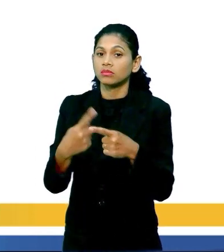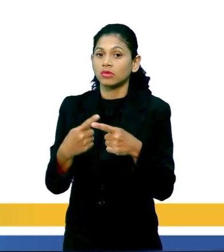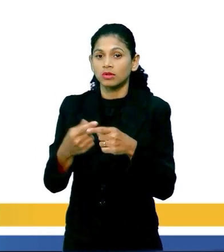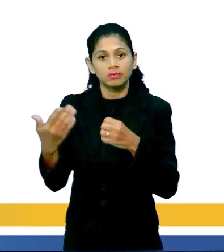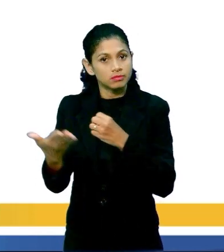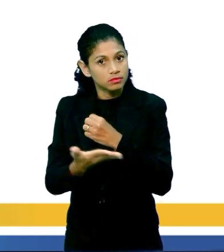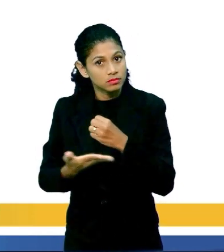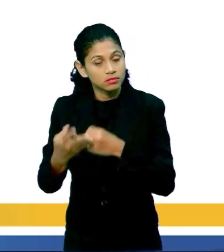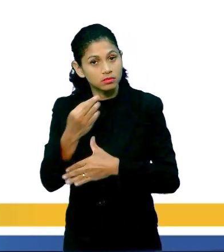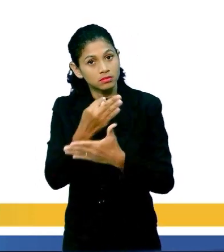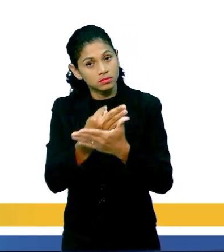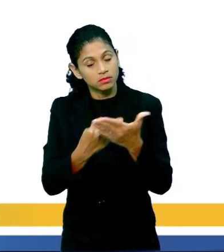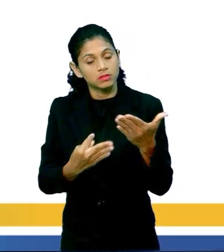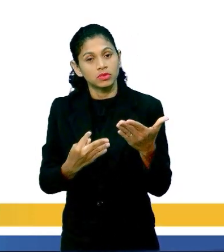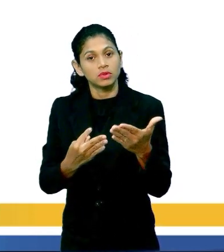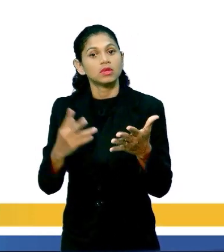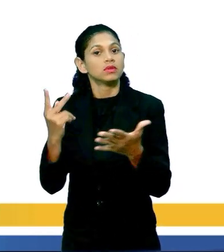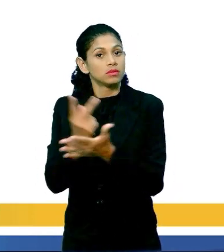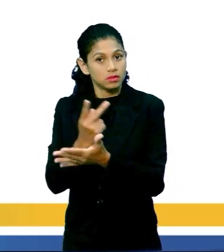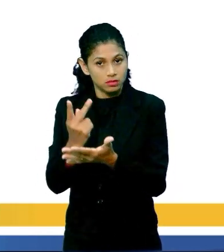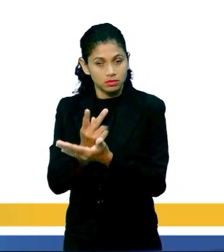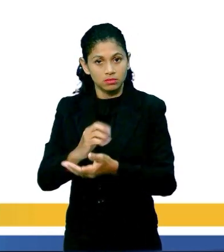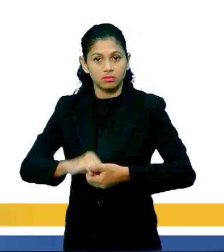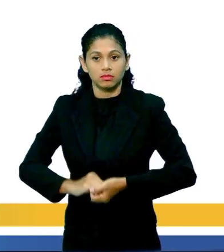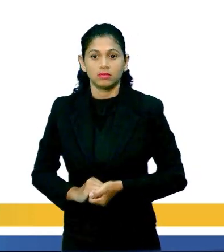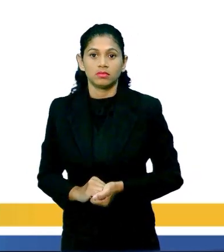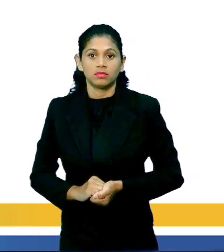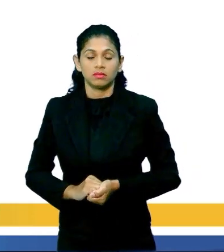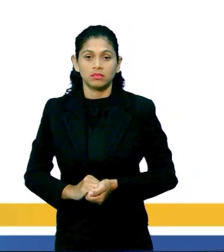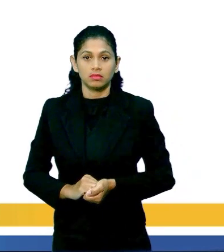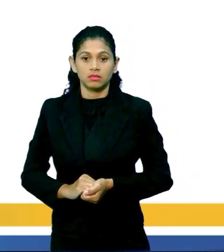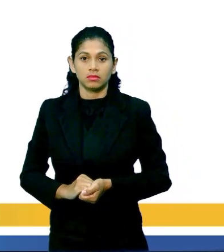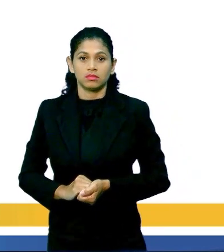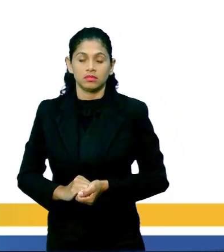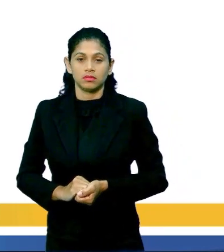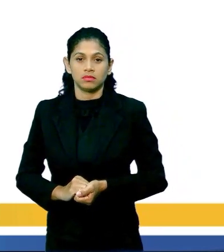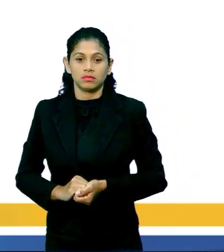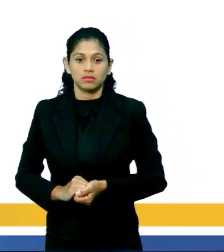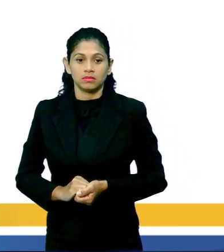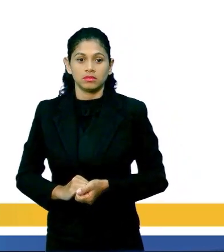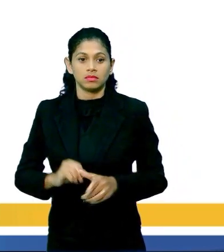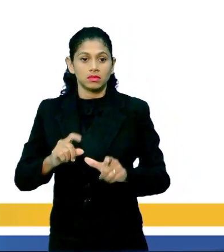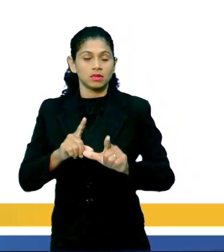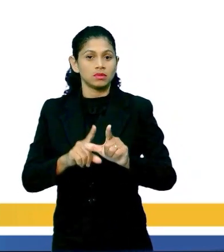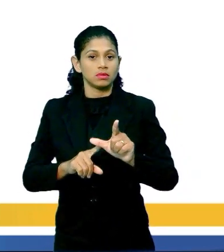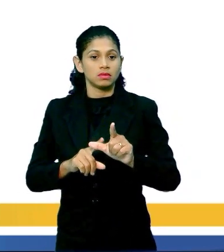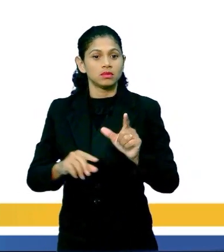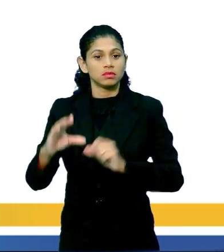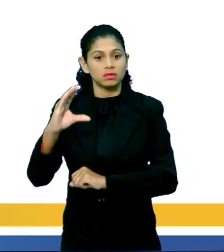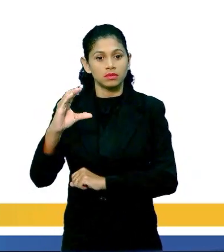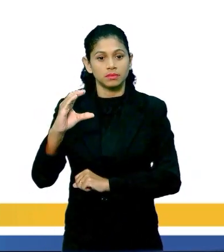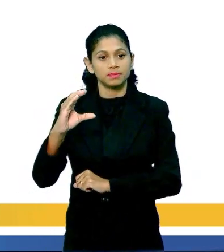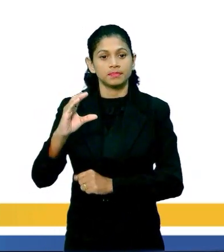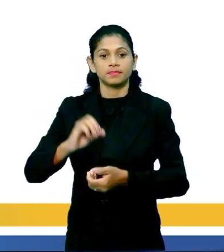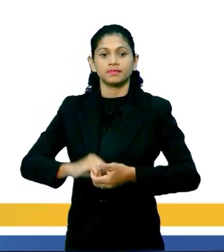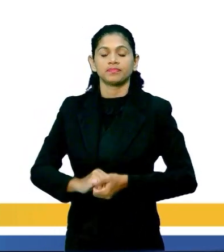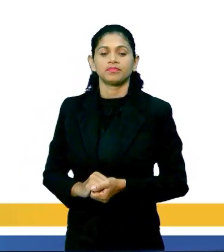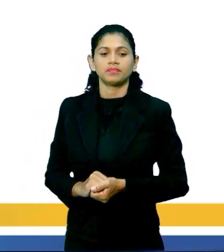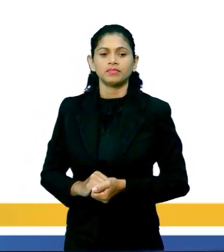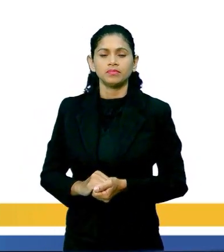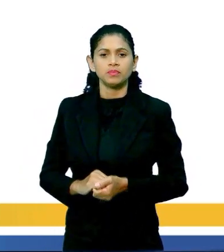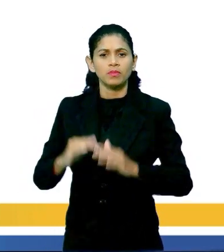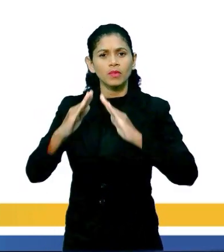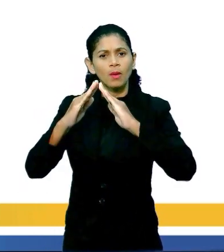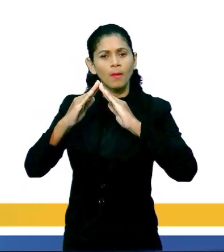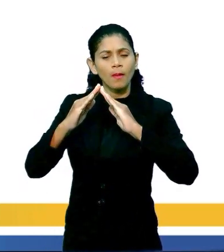Então, você pode descartar essa alternativa, ok? Na letra C, nós temos: morava